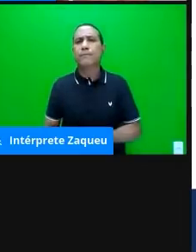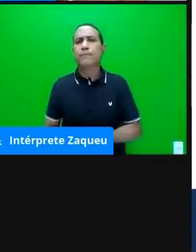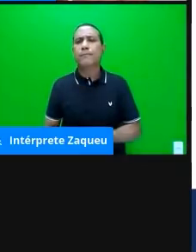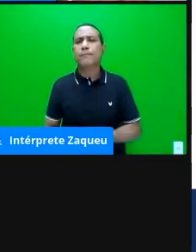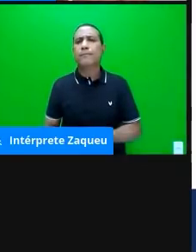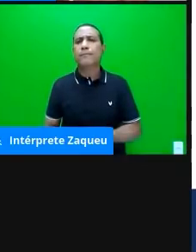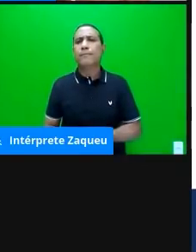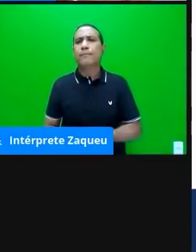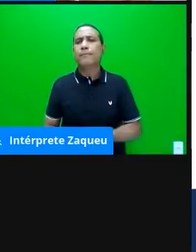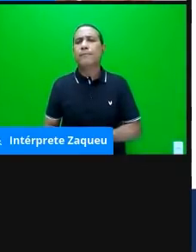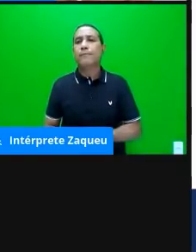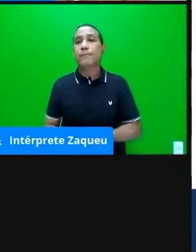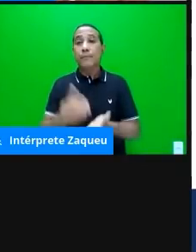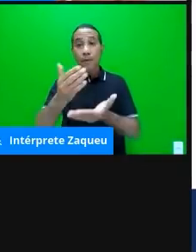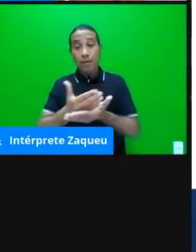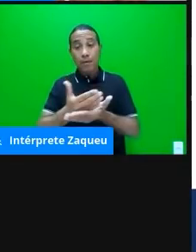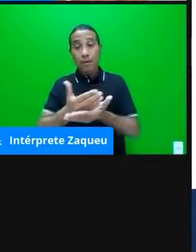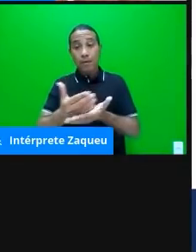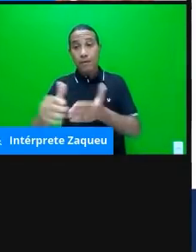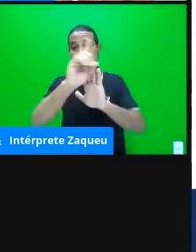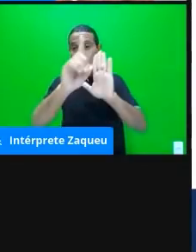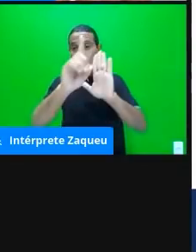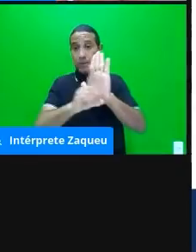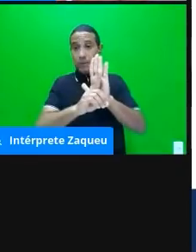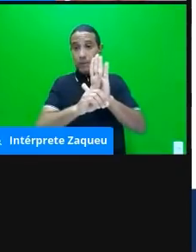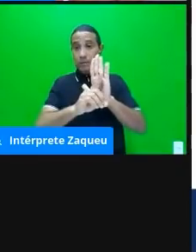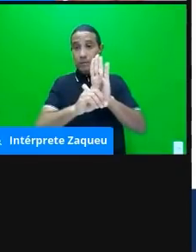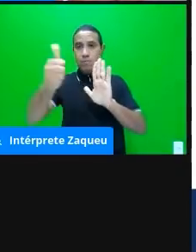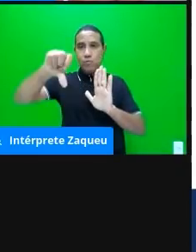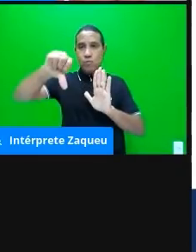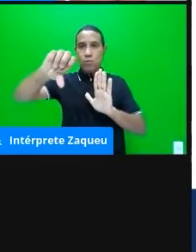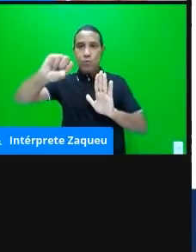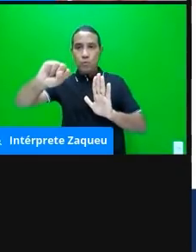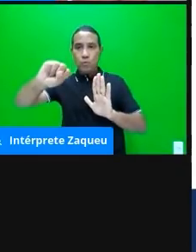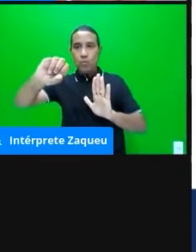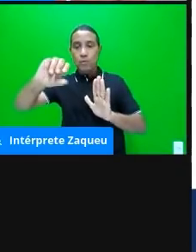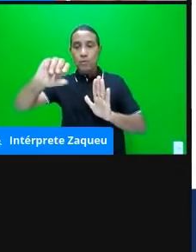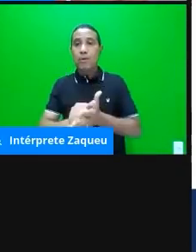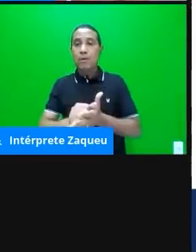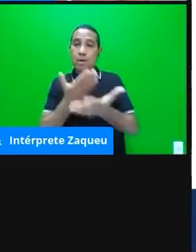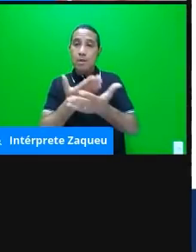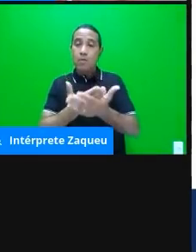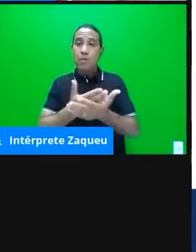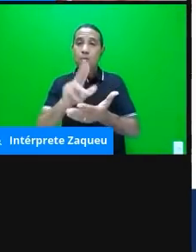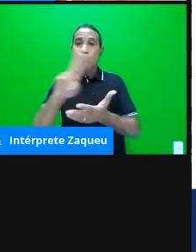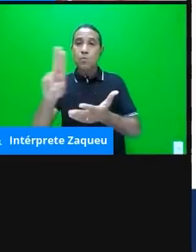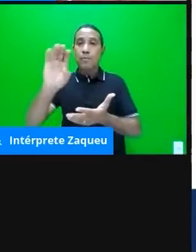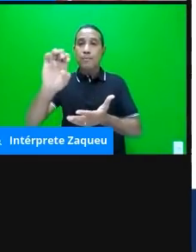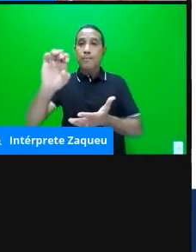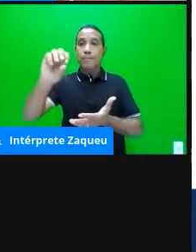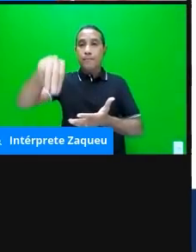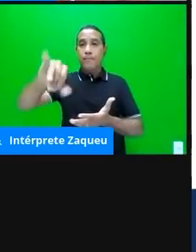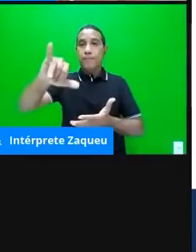A partir da década de 80, os estudos de Emília Ferreiro e